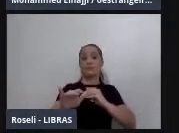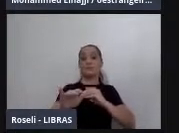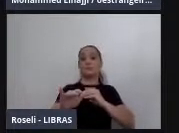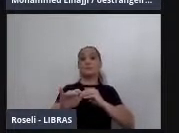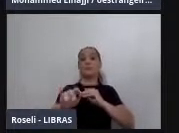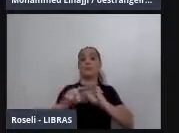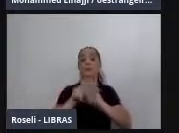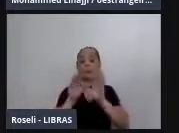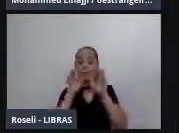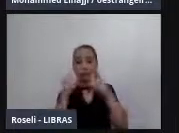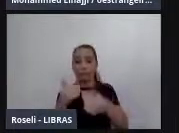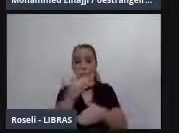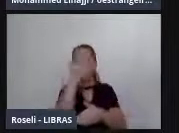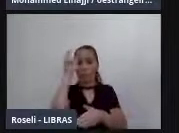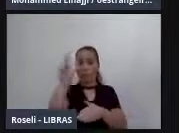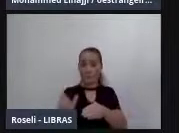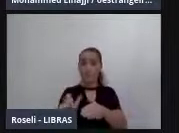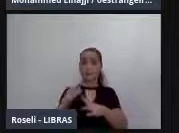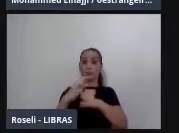próximo, por favor.